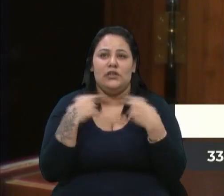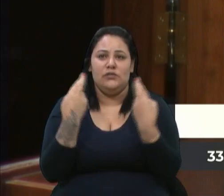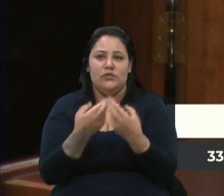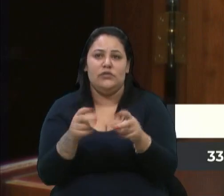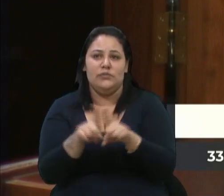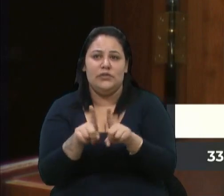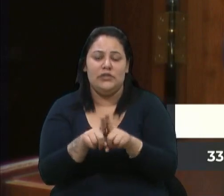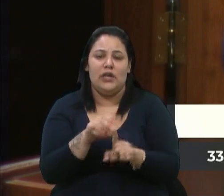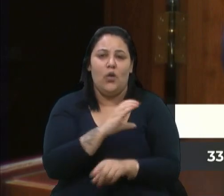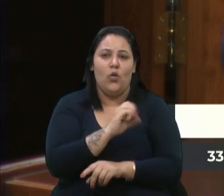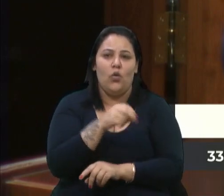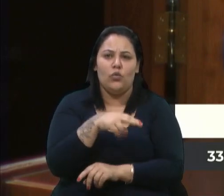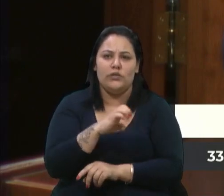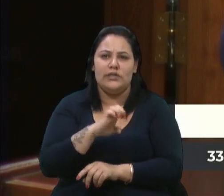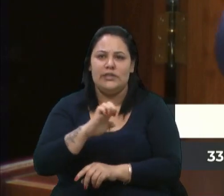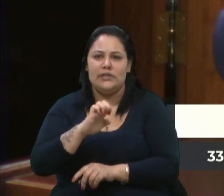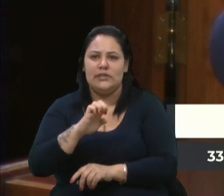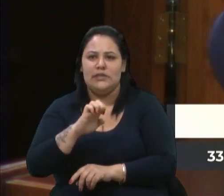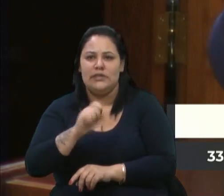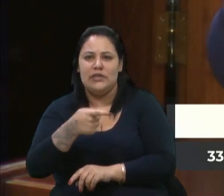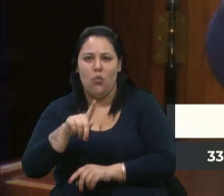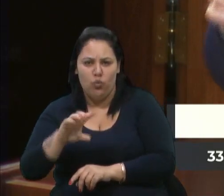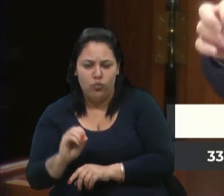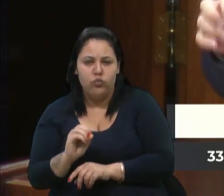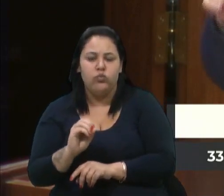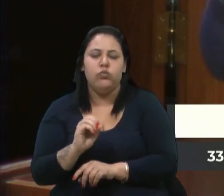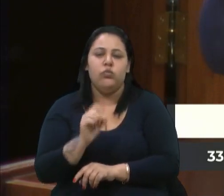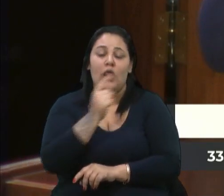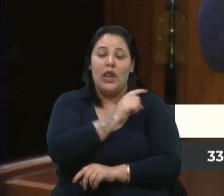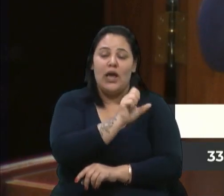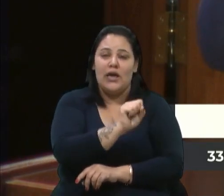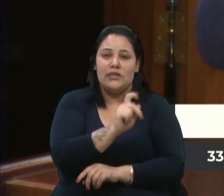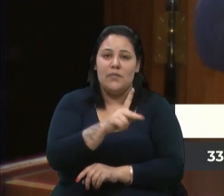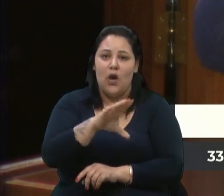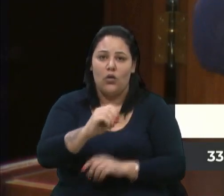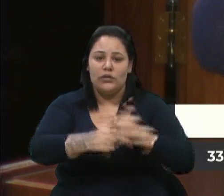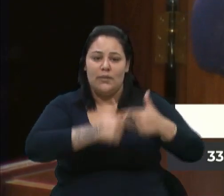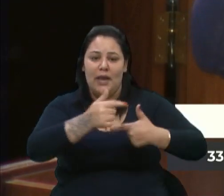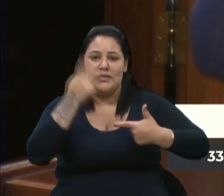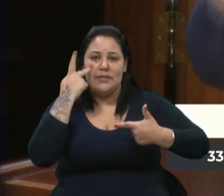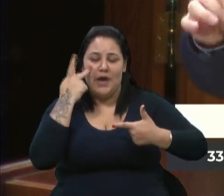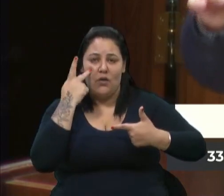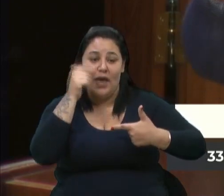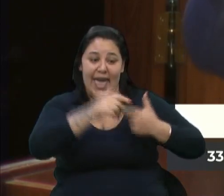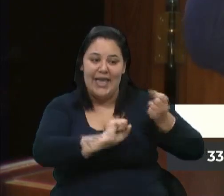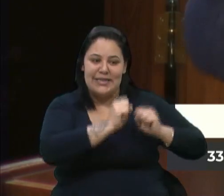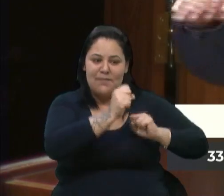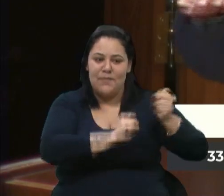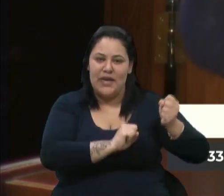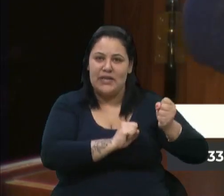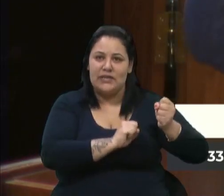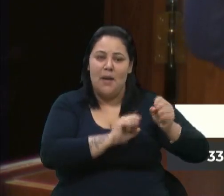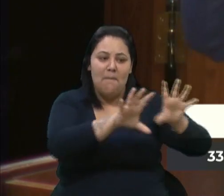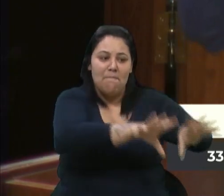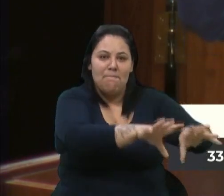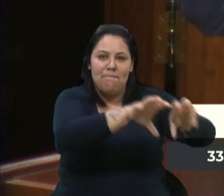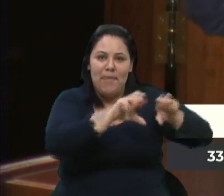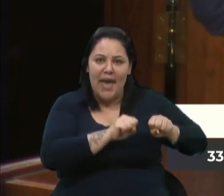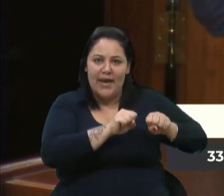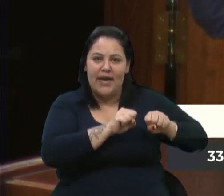lá em São Paulo. A SP Obras adquire, vereadora Gladys, desapropria